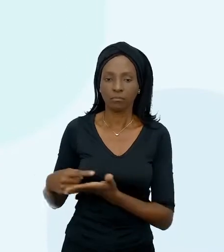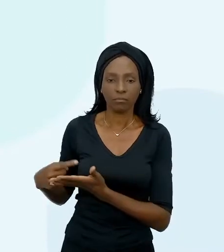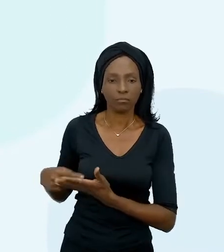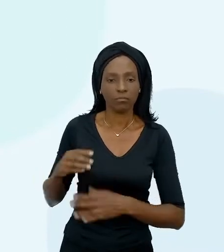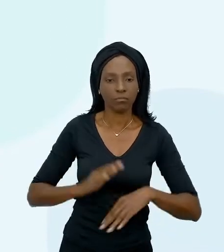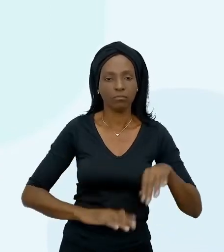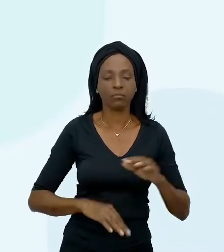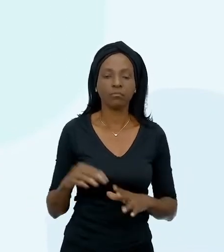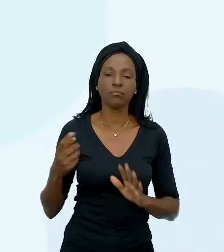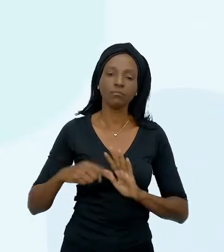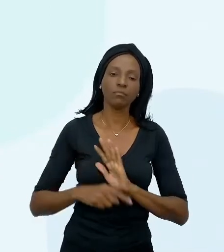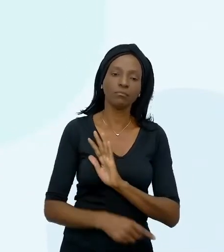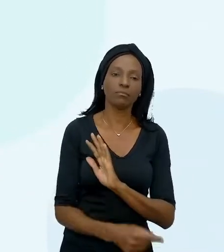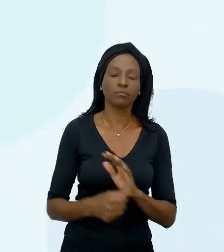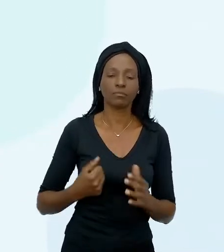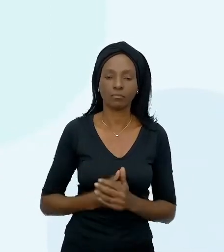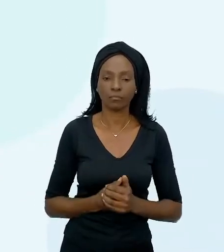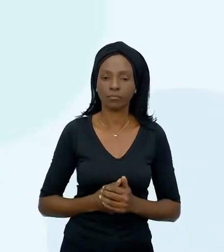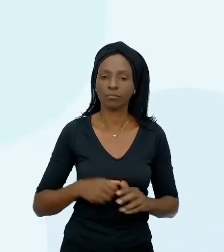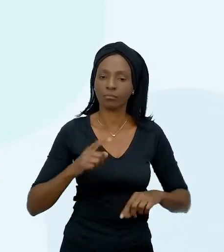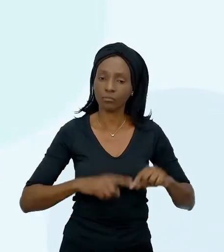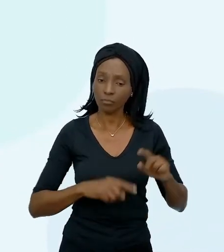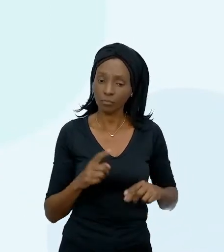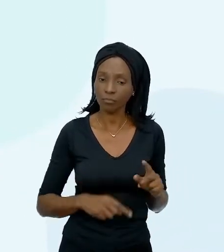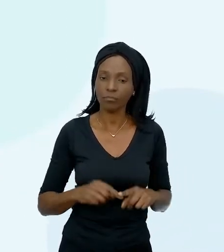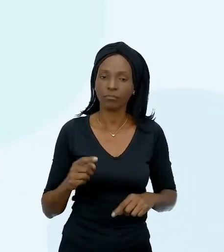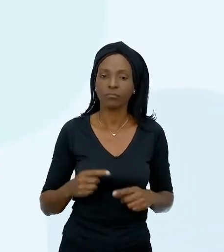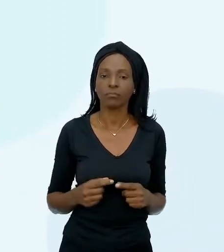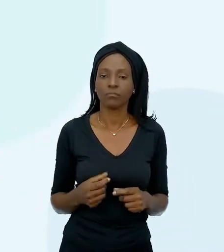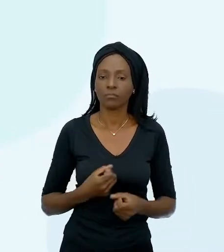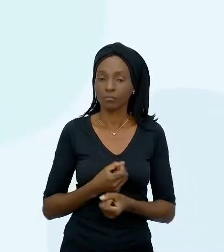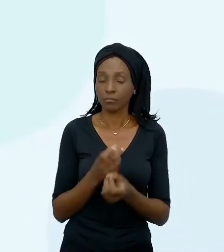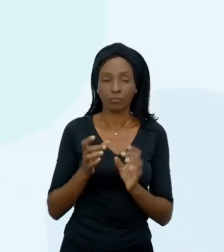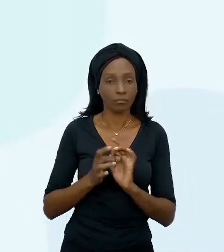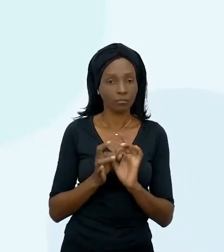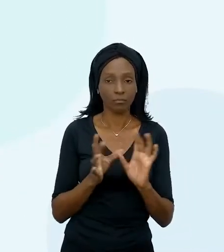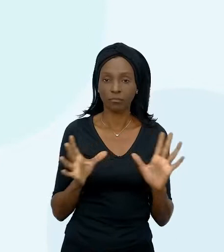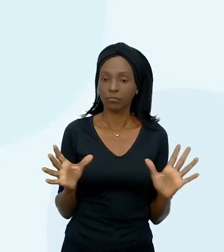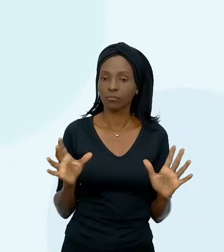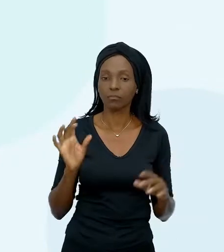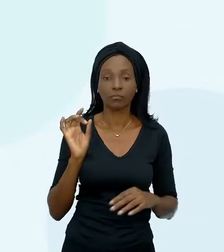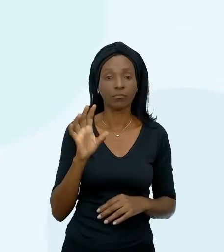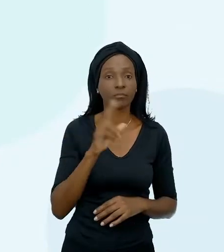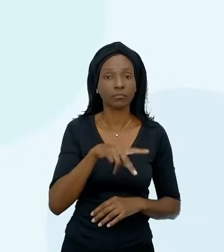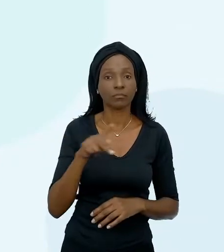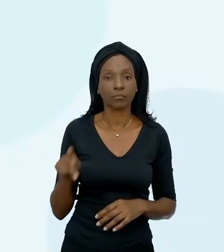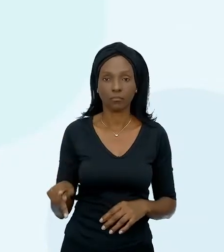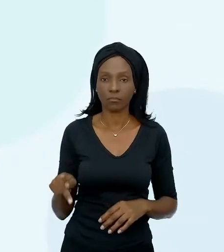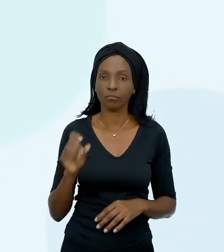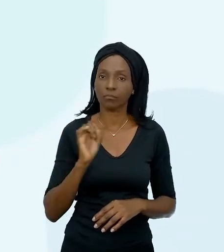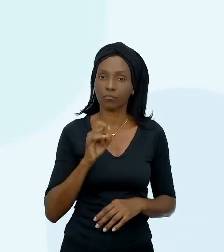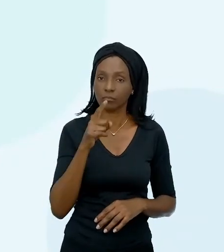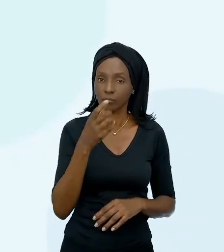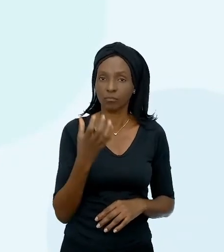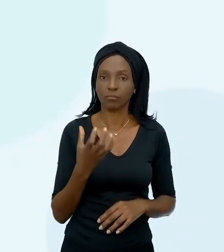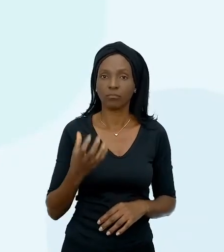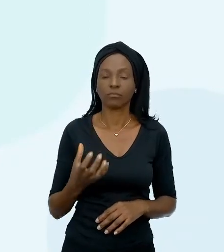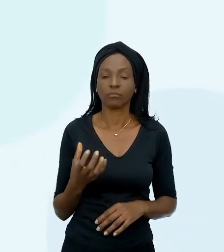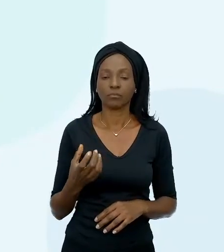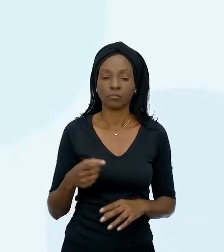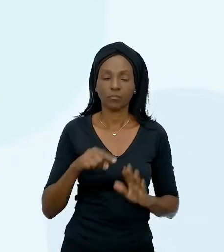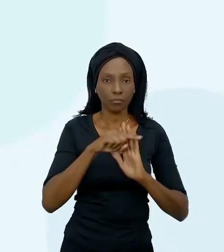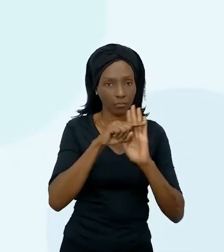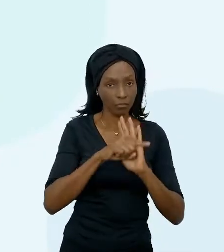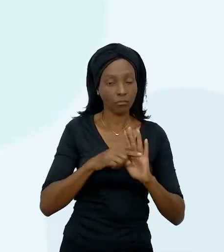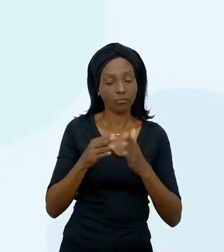práticas do aprofundamento. Esse material ele é disponível somente para o professor. Se você quiser fazer uma consulta, peça ao